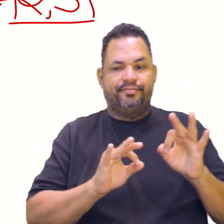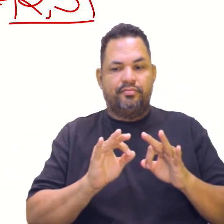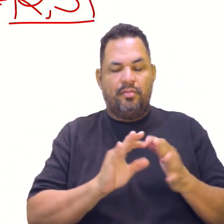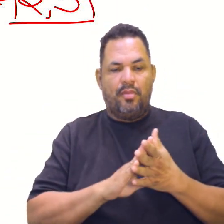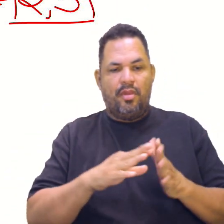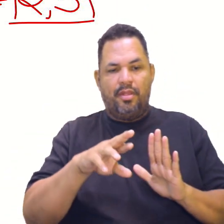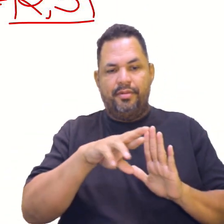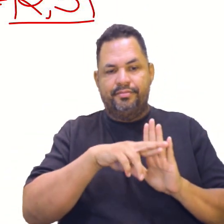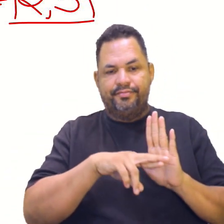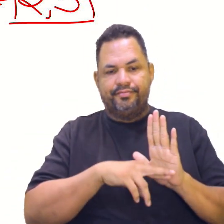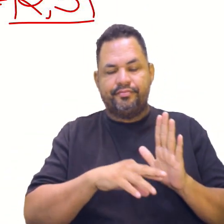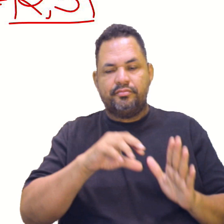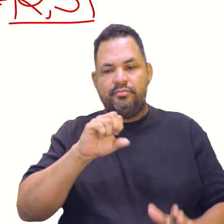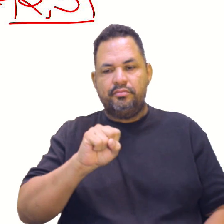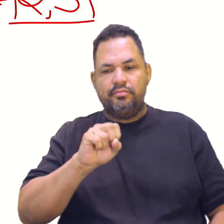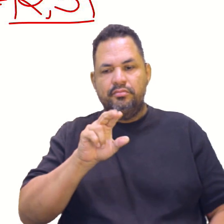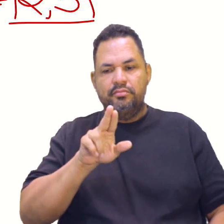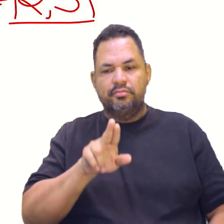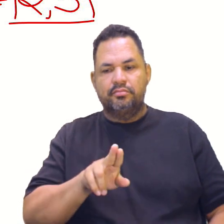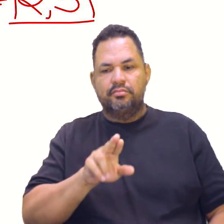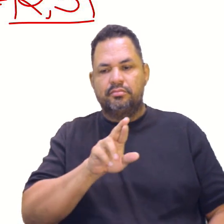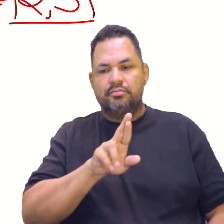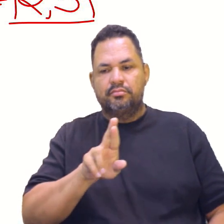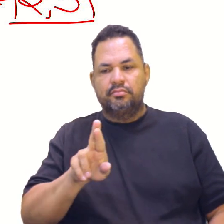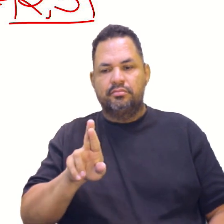de Sarri.